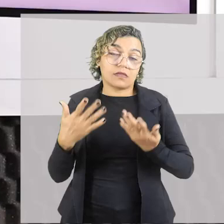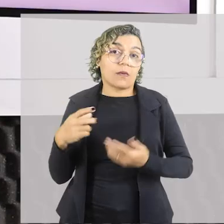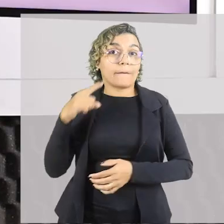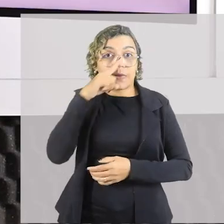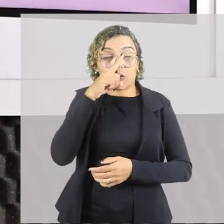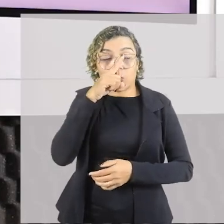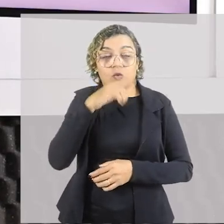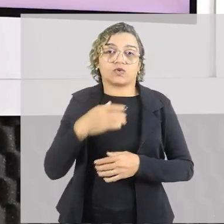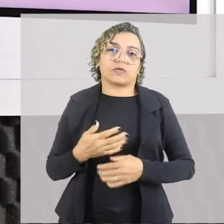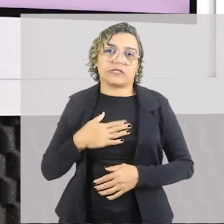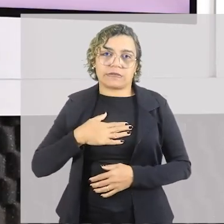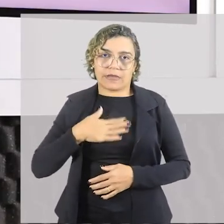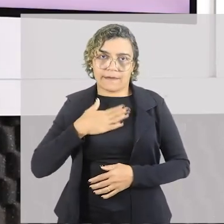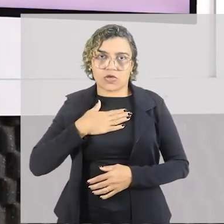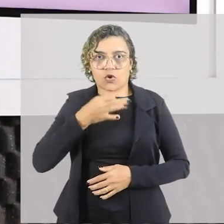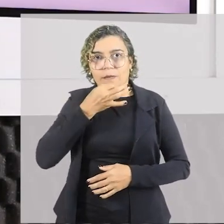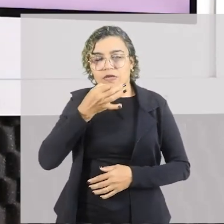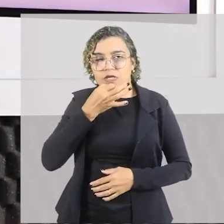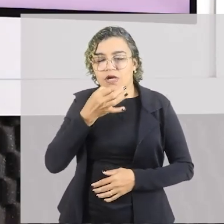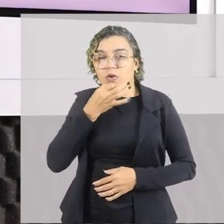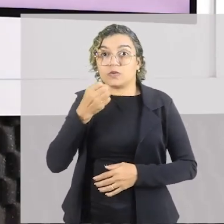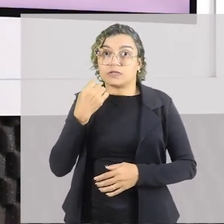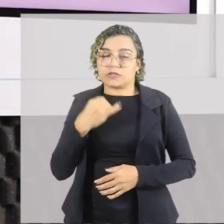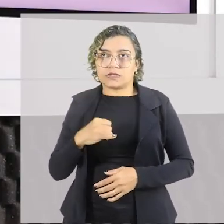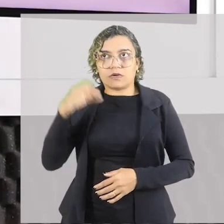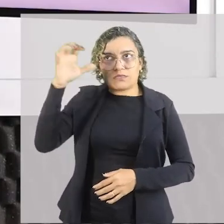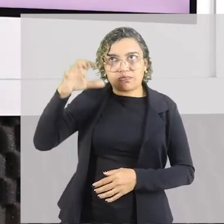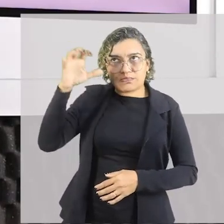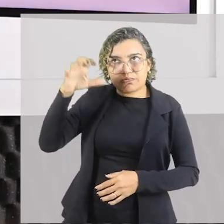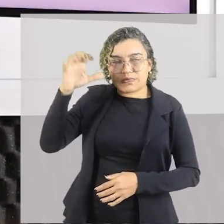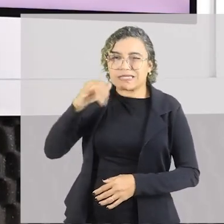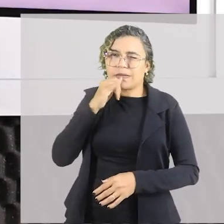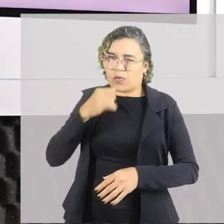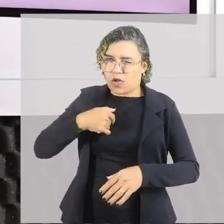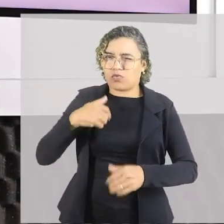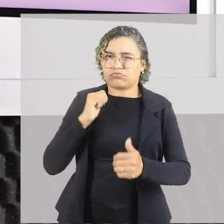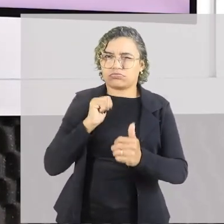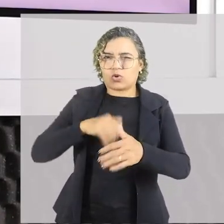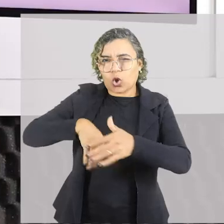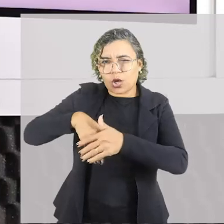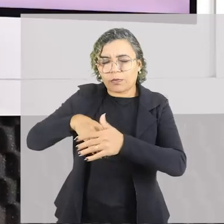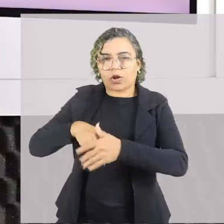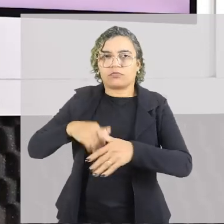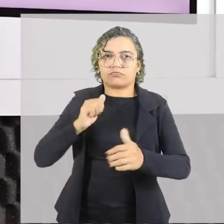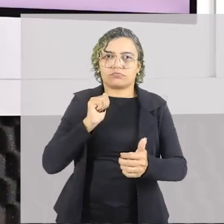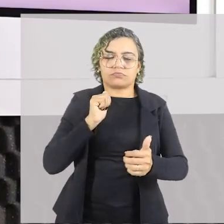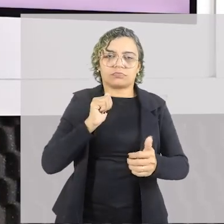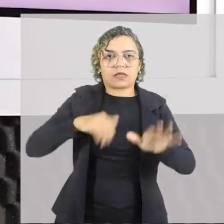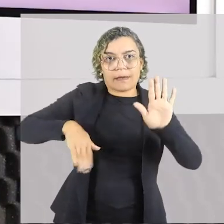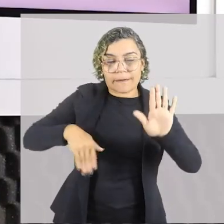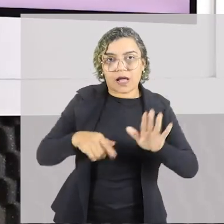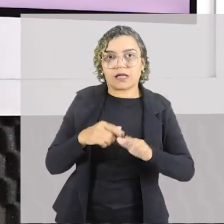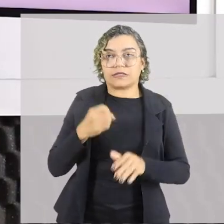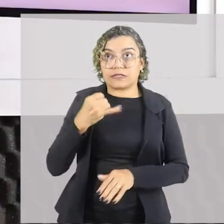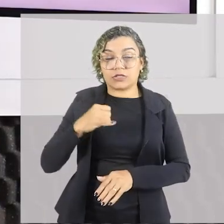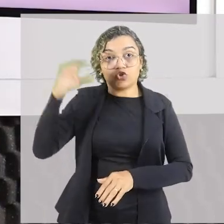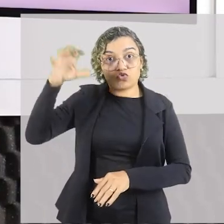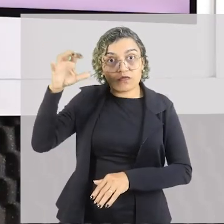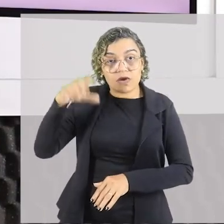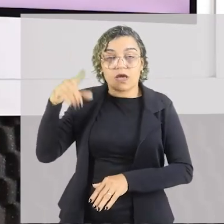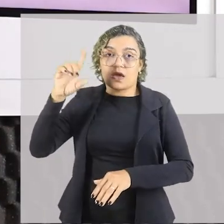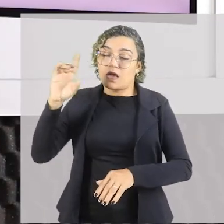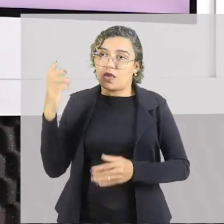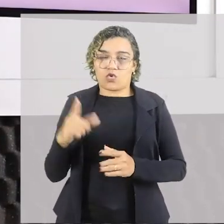risco. Eu, particularmente, estou jogando bola na praia, começou a chover, eu já me recolho por conta do perigo. Então, não tem menor, sim,